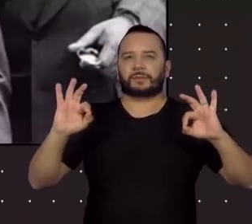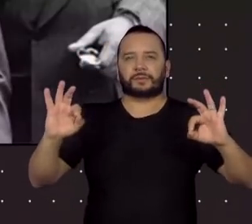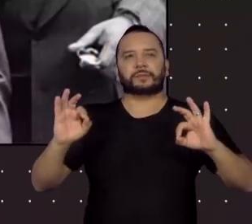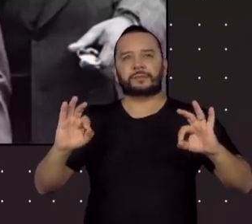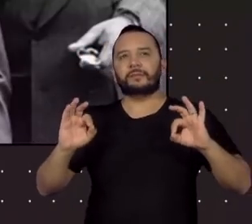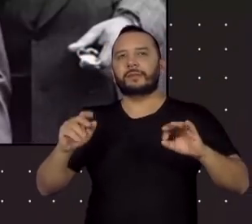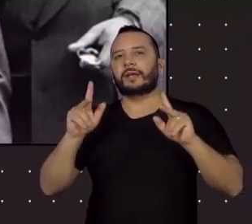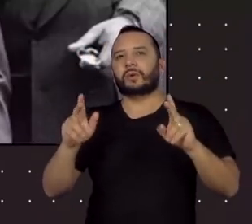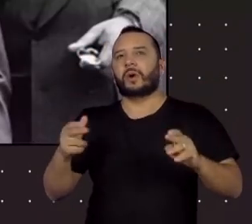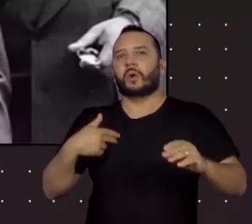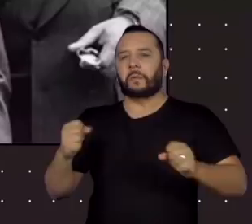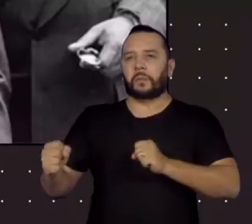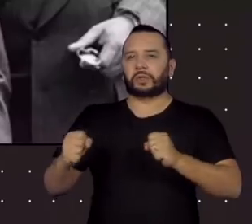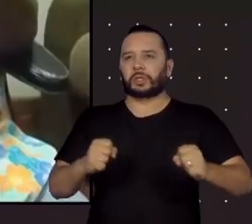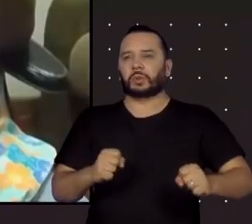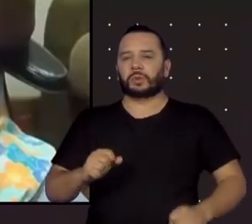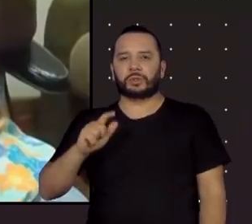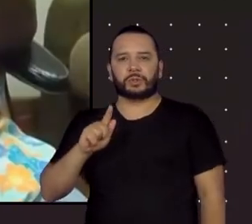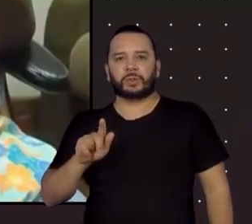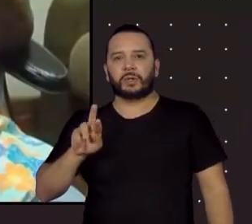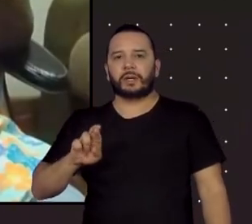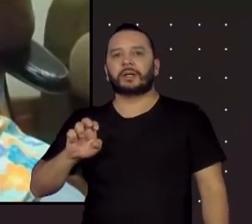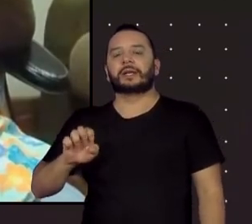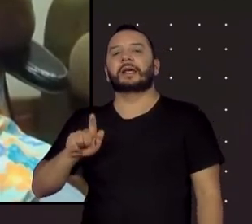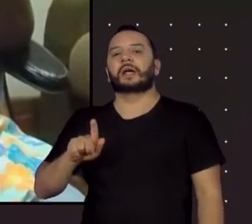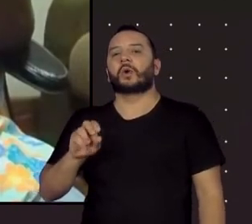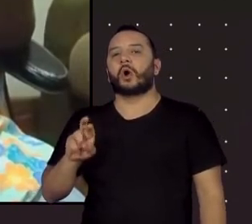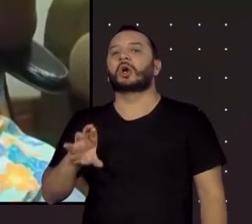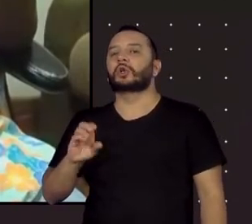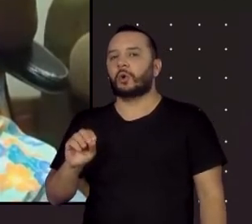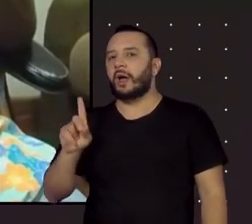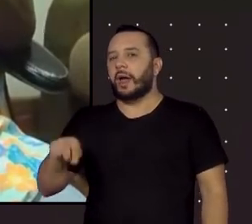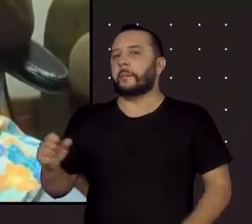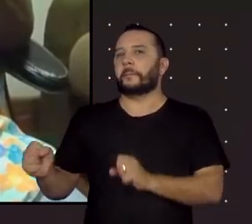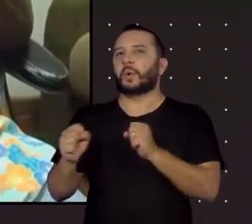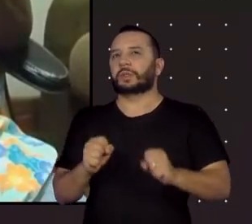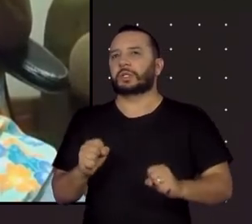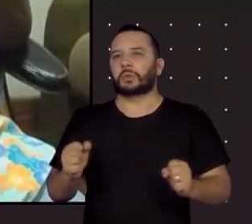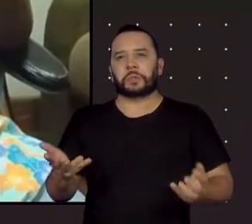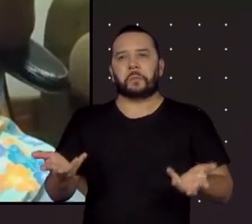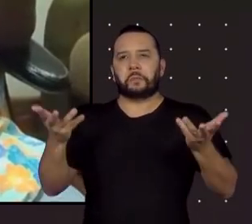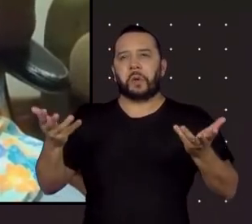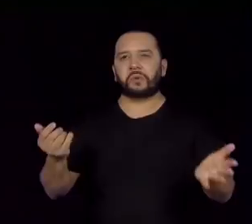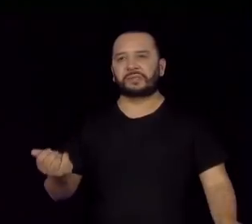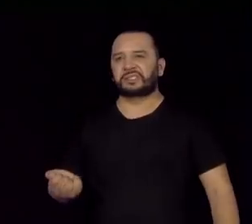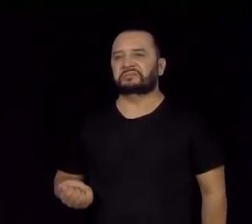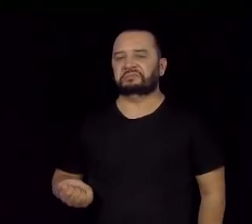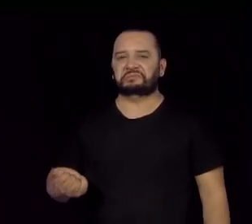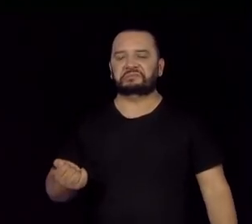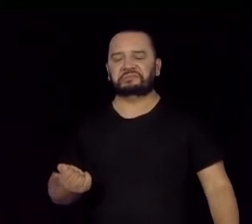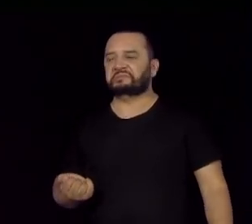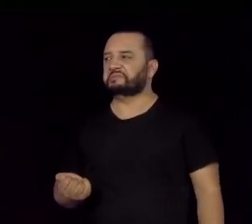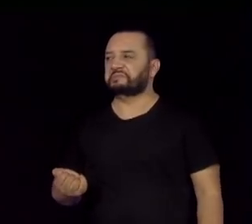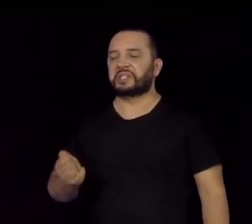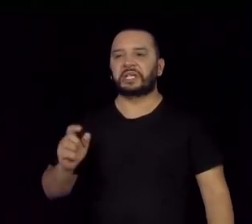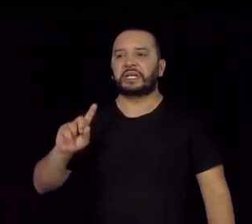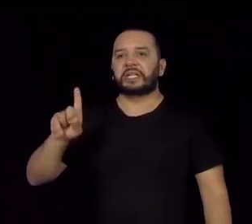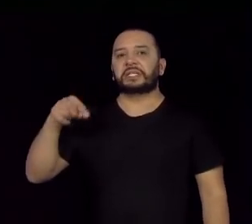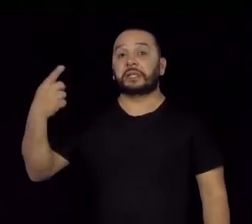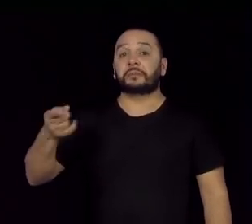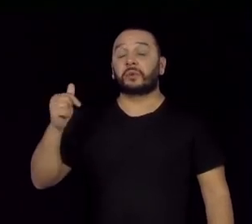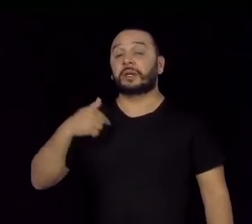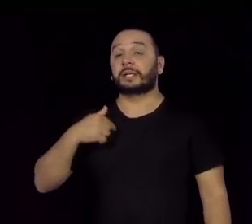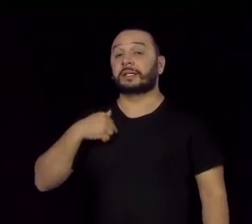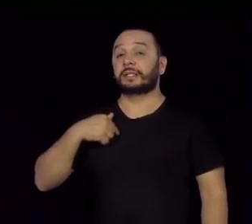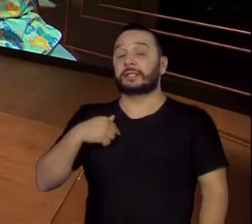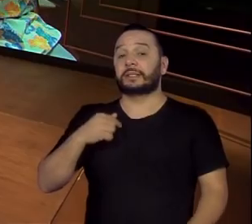né? Gregório era muito poderoso, meu Deus. Você sabe que depois a gente descobriu que